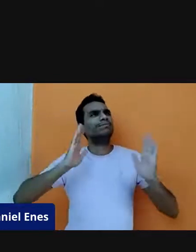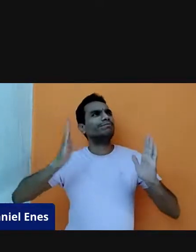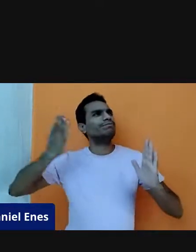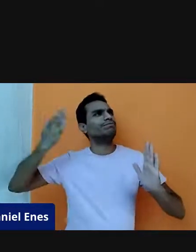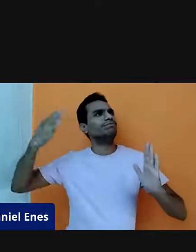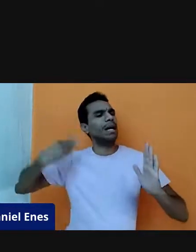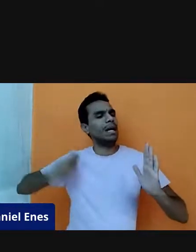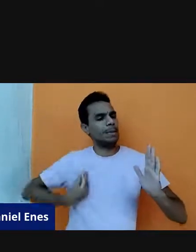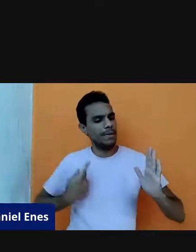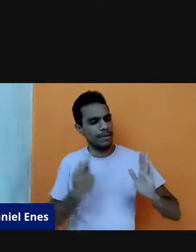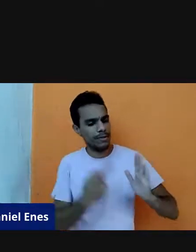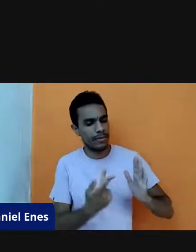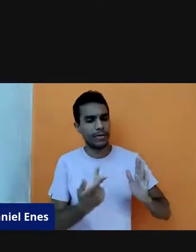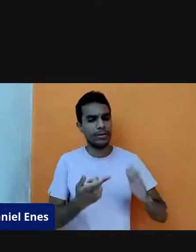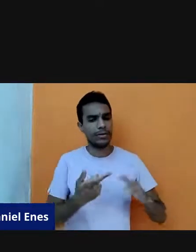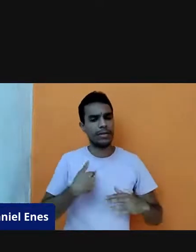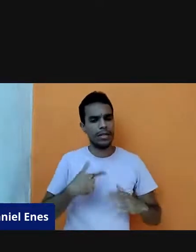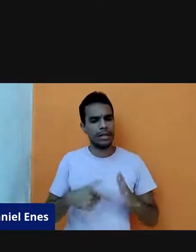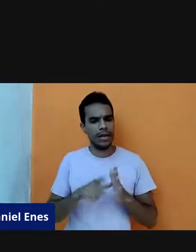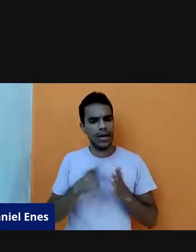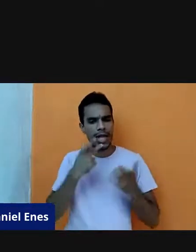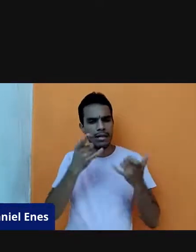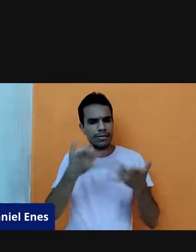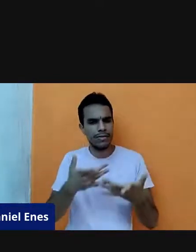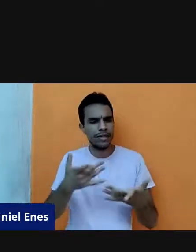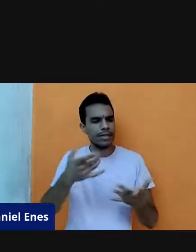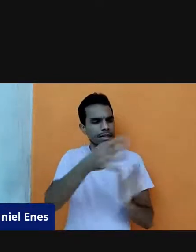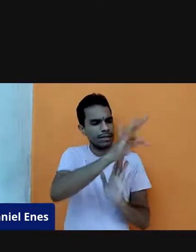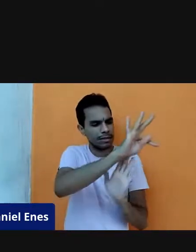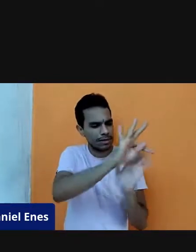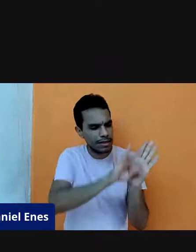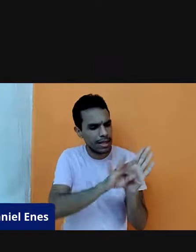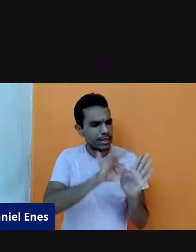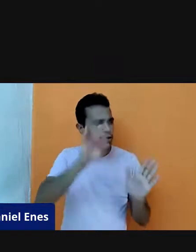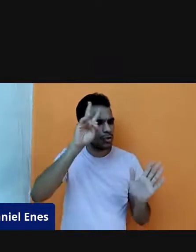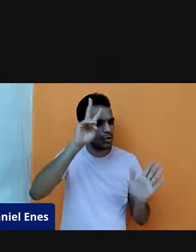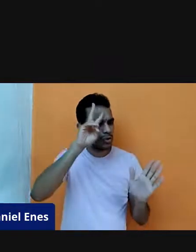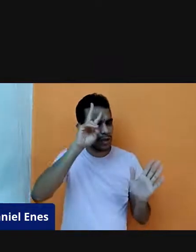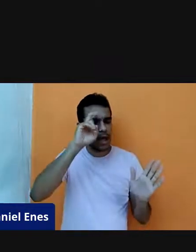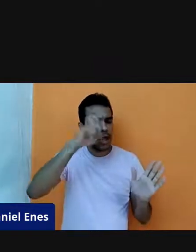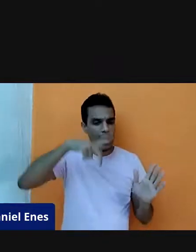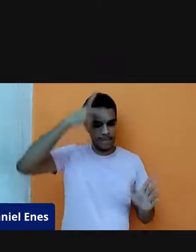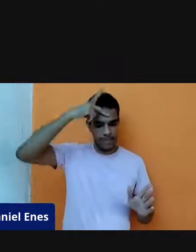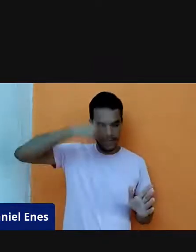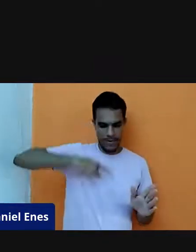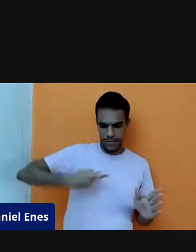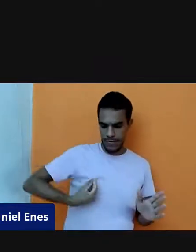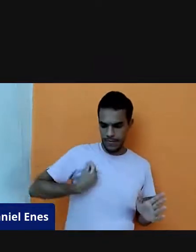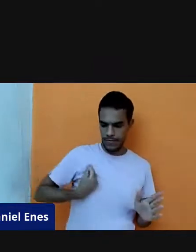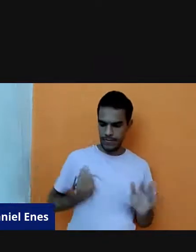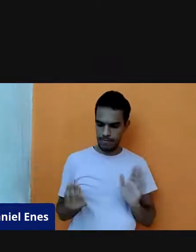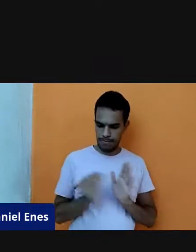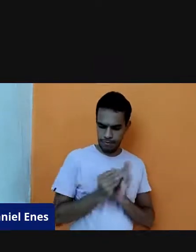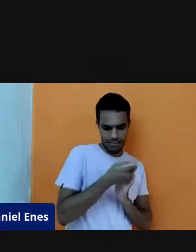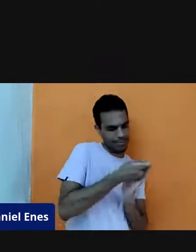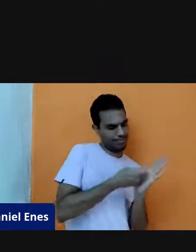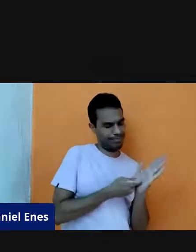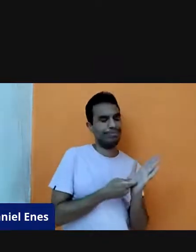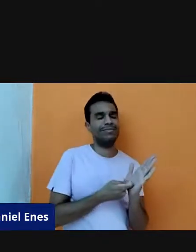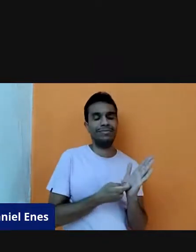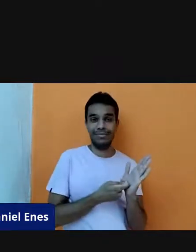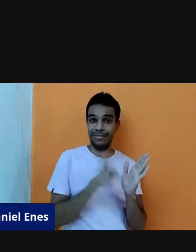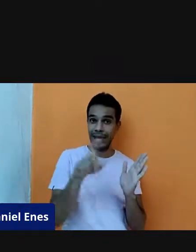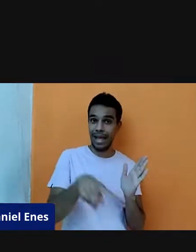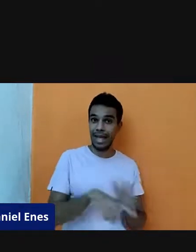eu disse, vários contos, vários textos da Clarice são autobiográficos, né? Então,